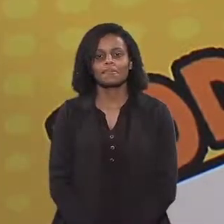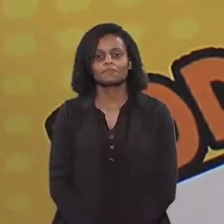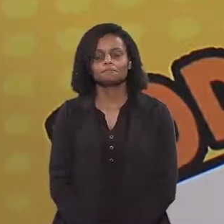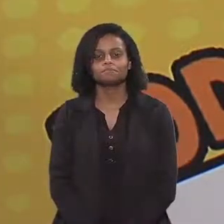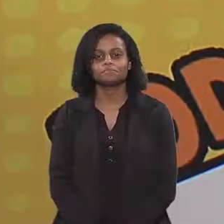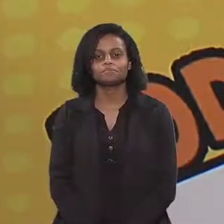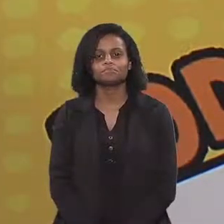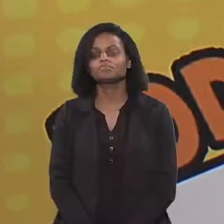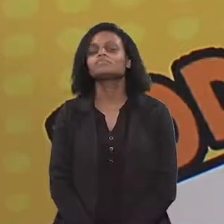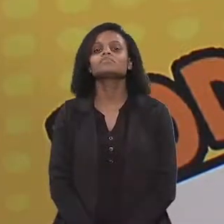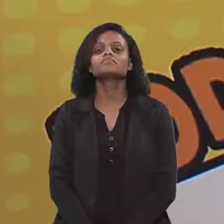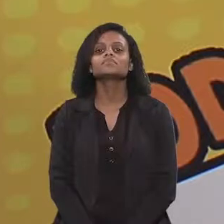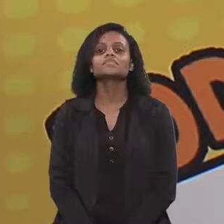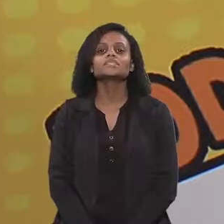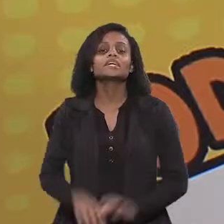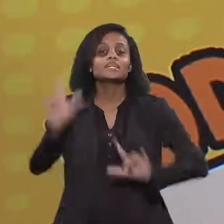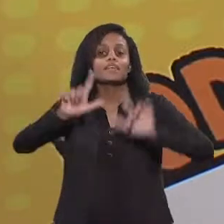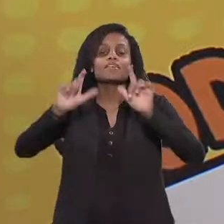site